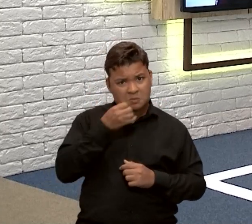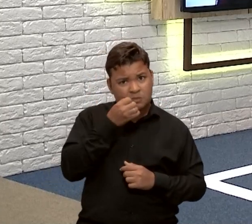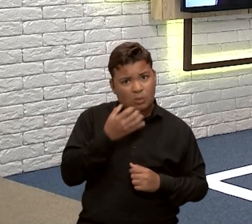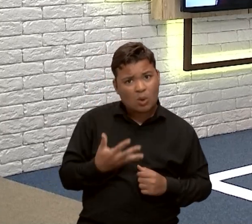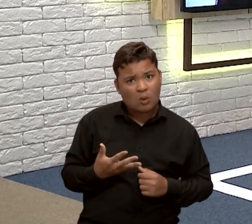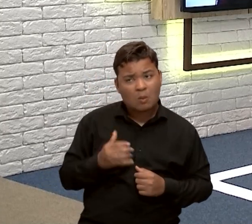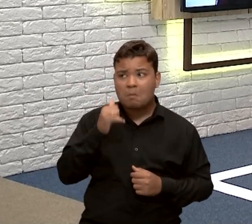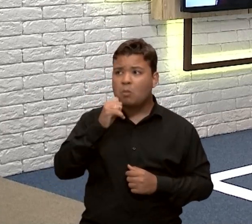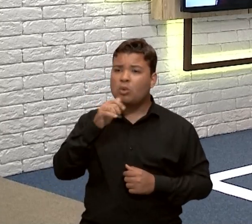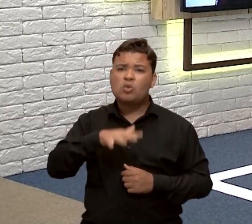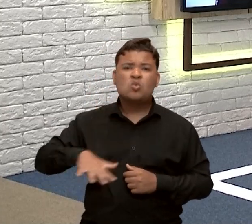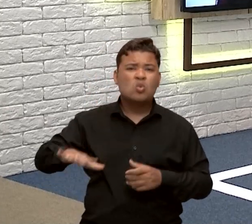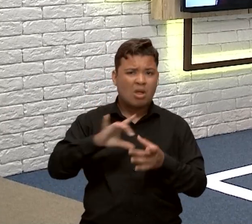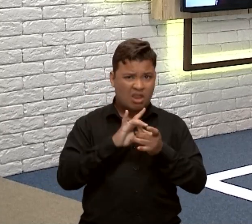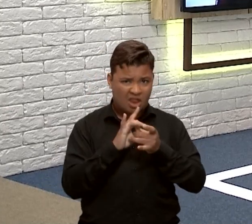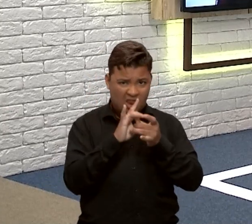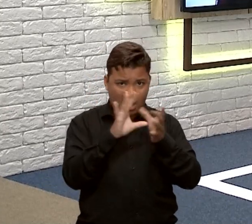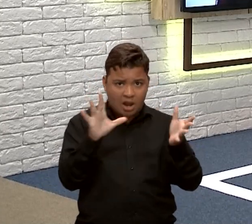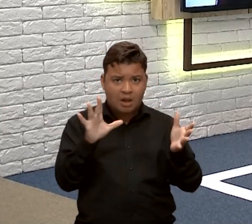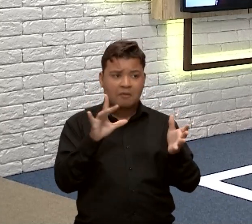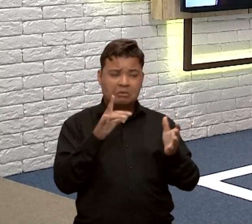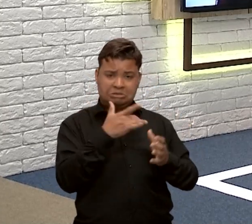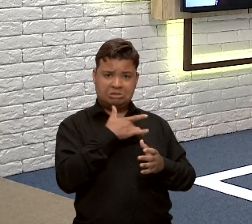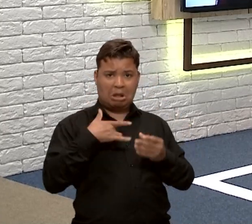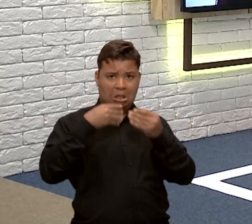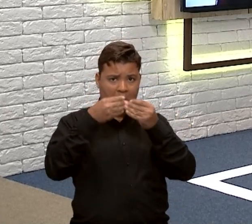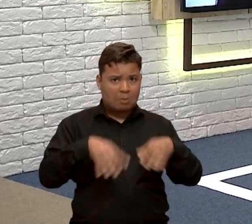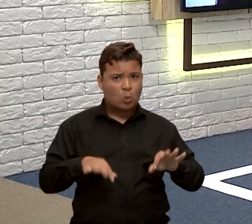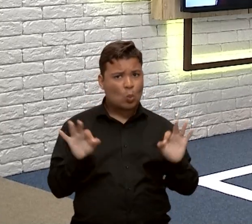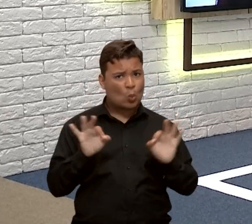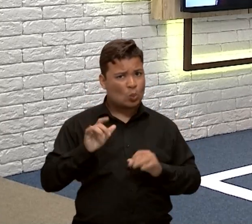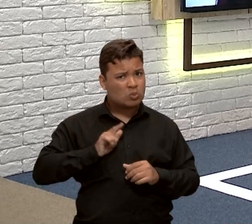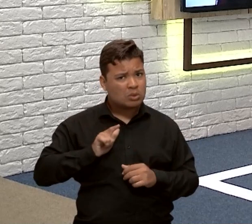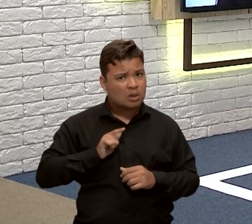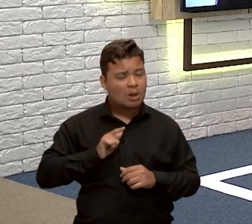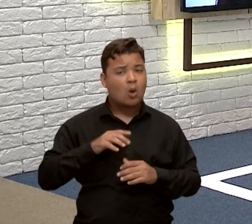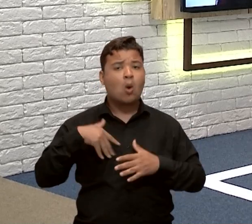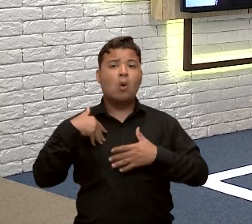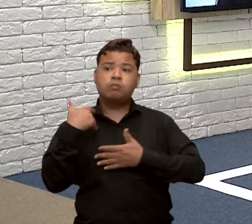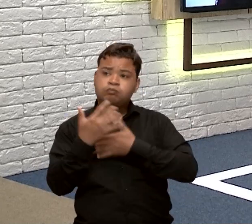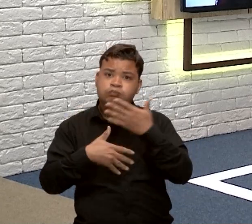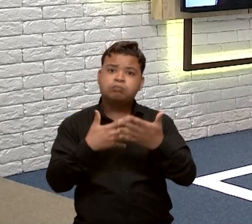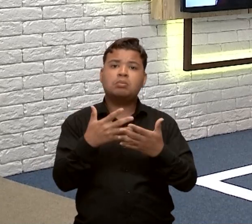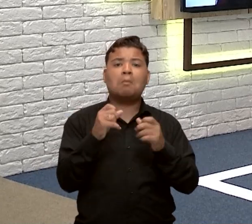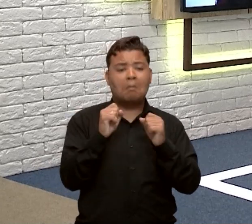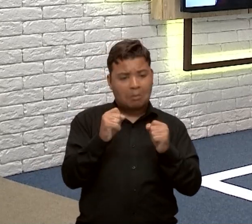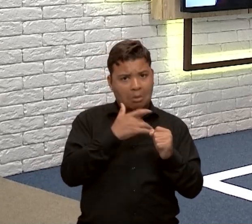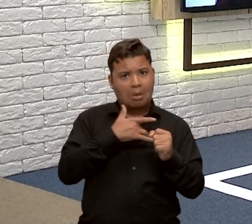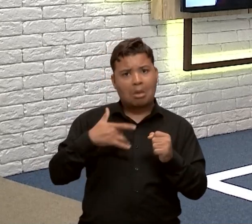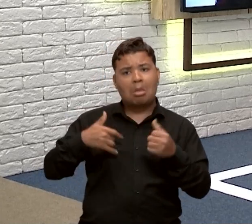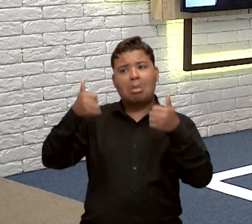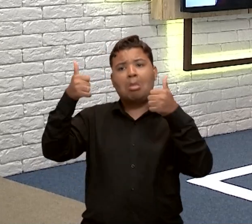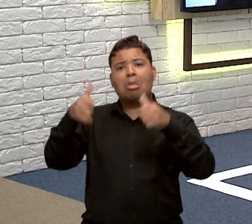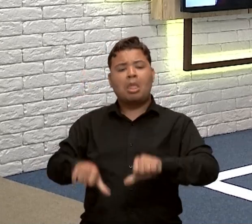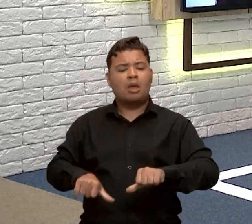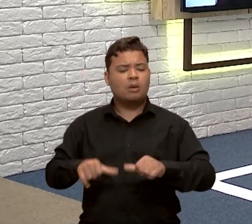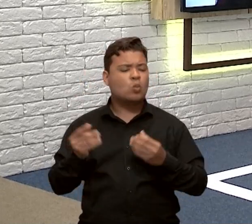mulheres muitas vezes não procurem procedimentos que podem causar um dano, às vezes, à saúde? Explica para a gente,